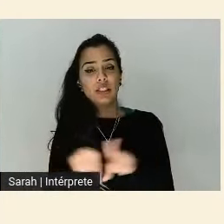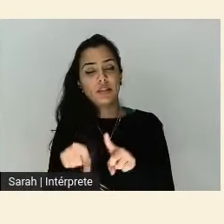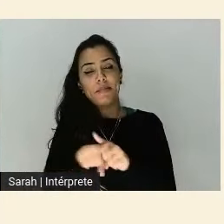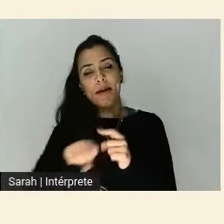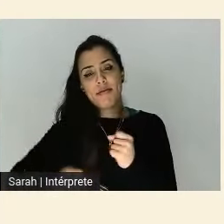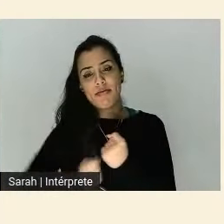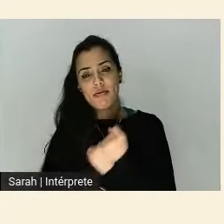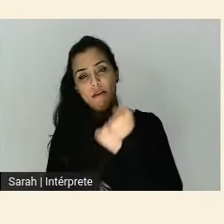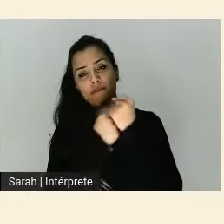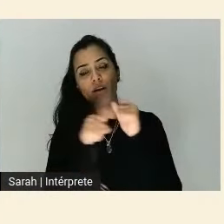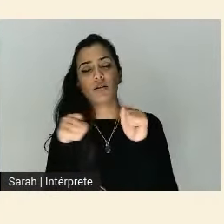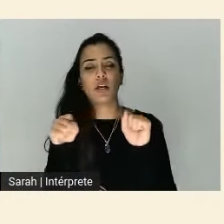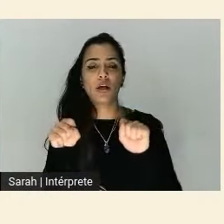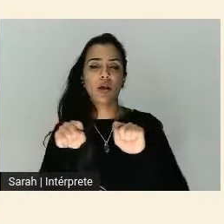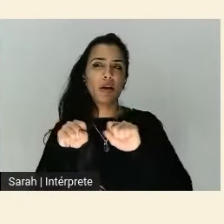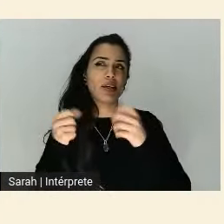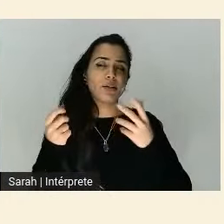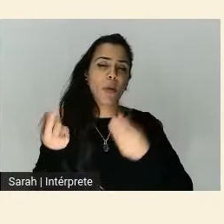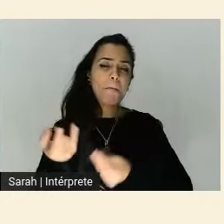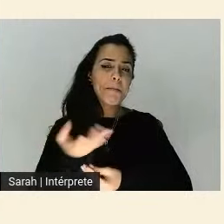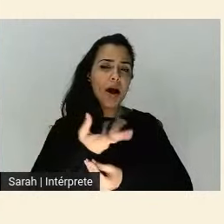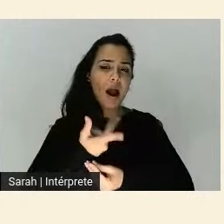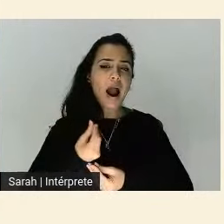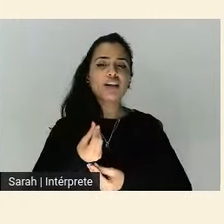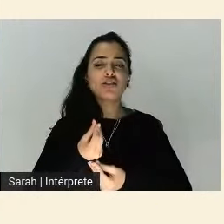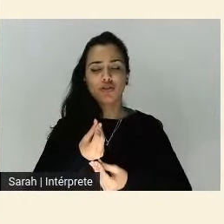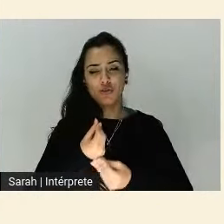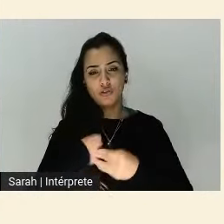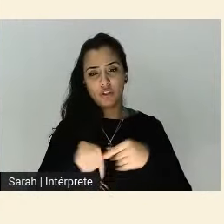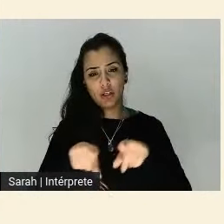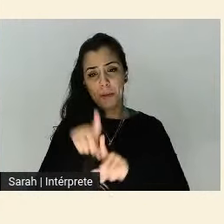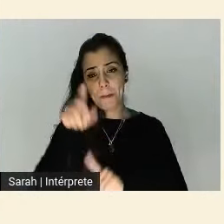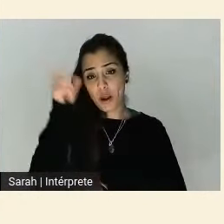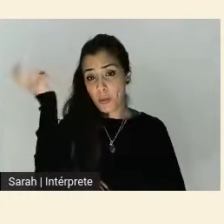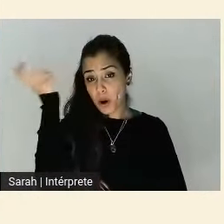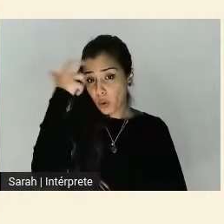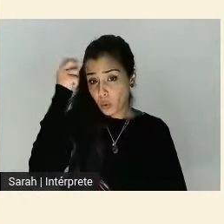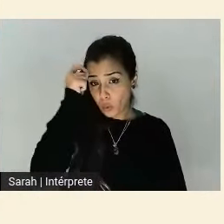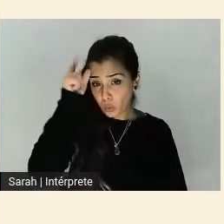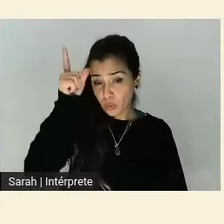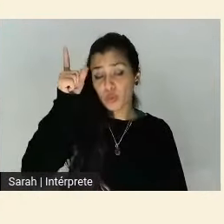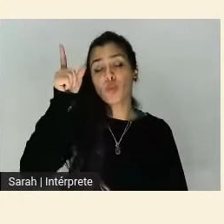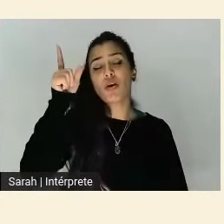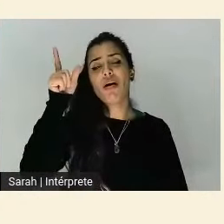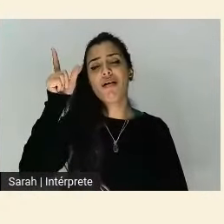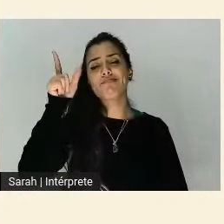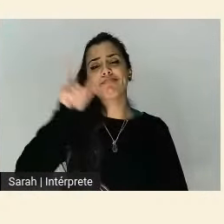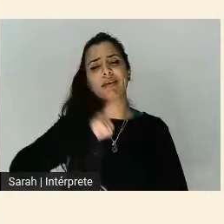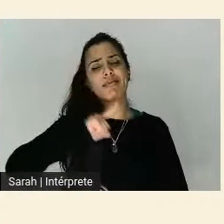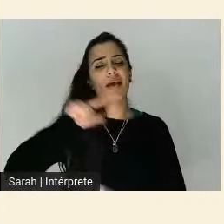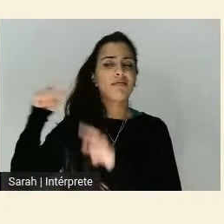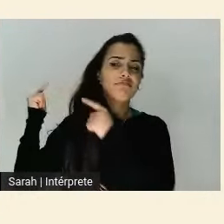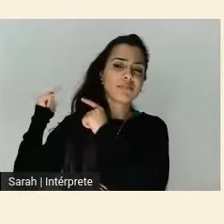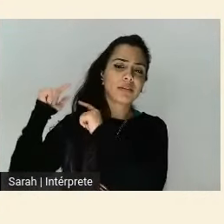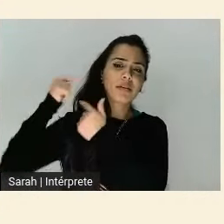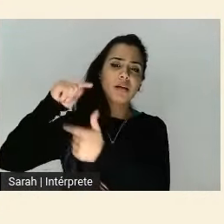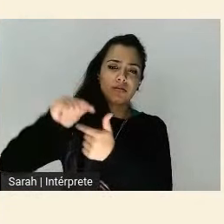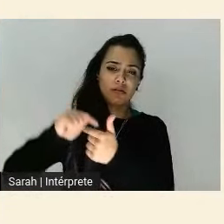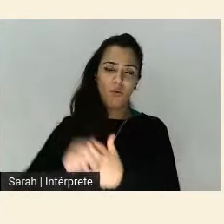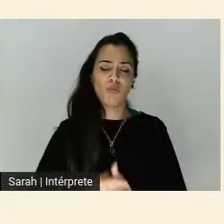defender justamente uma arte, né, e uma cultura assentada na tradição, não